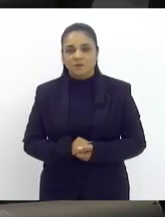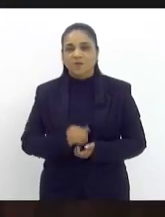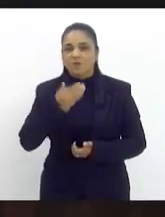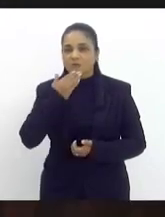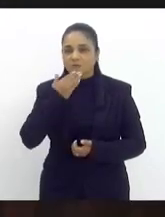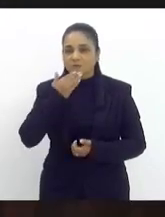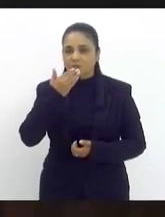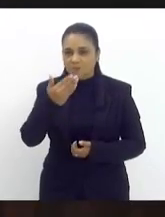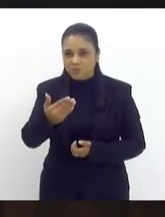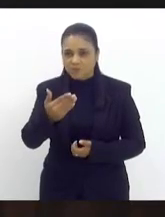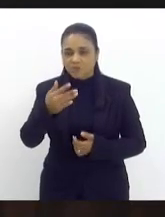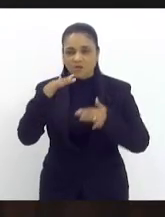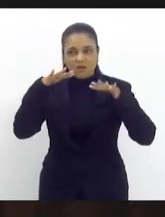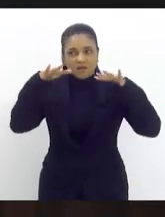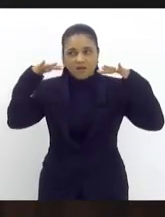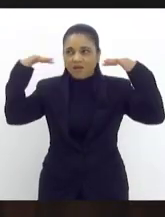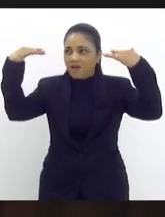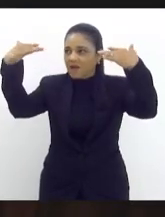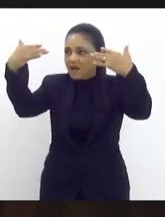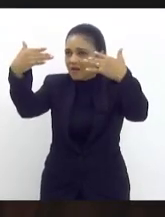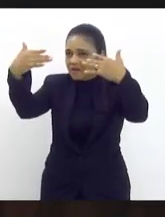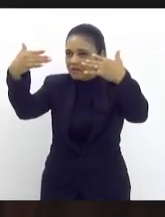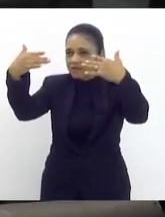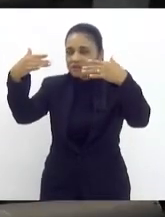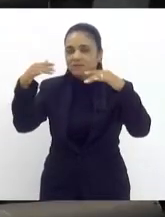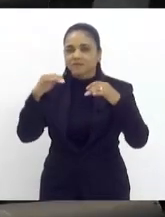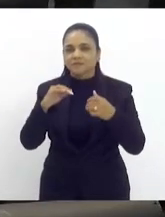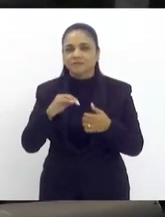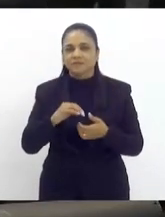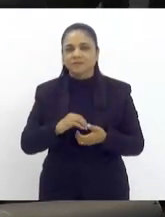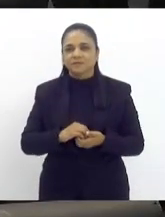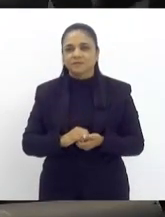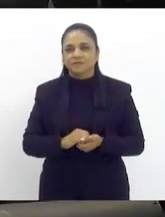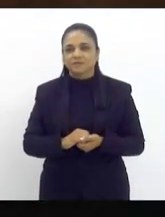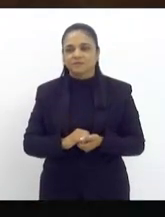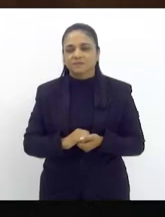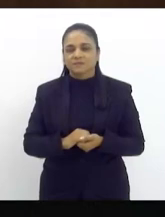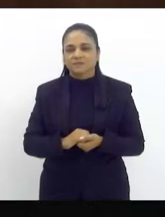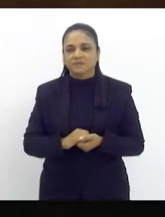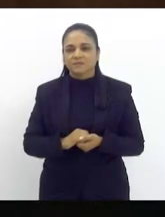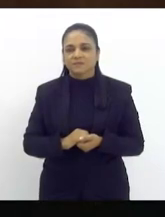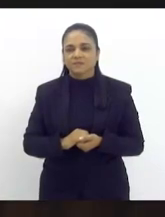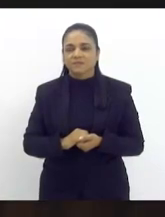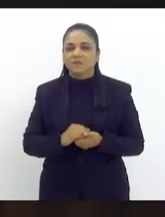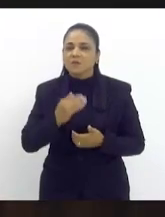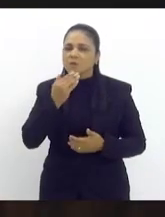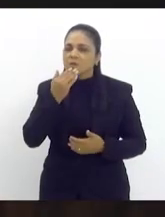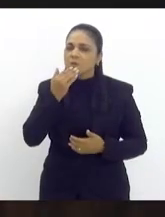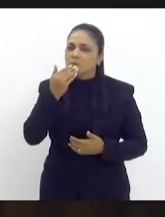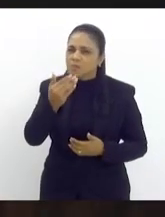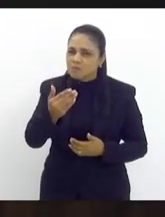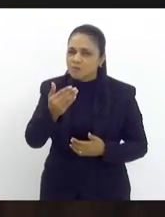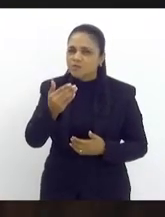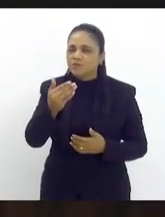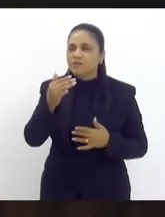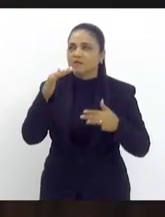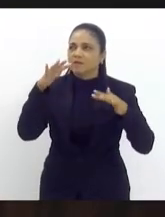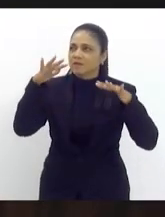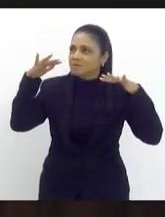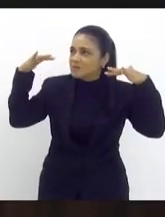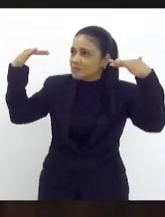eu pediria a galeria... A deputada que me antecedeu a me citar, presidente. Eu pediria a galeria, eu sei que